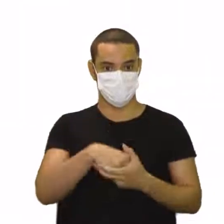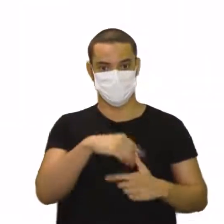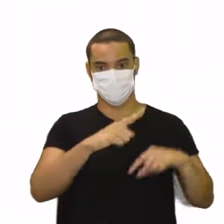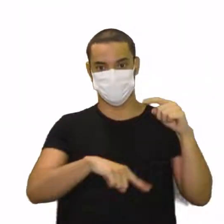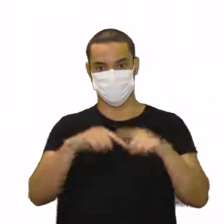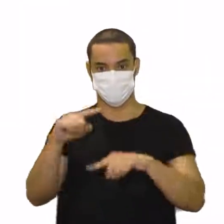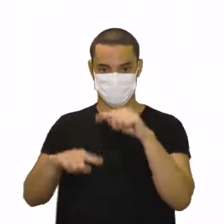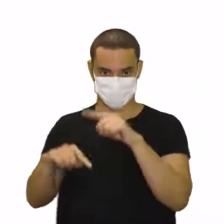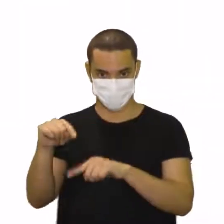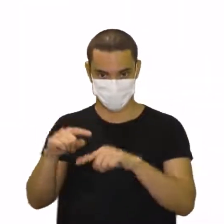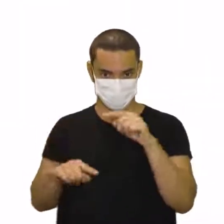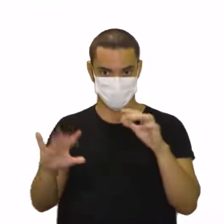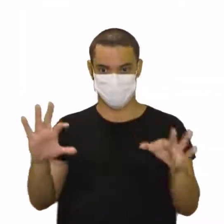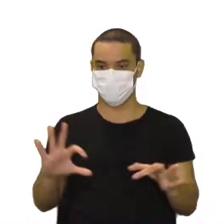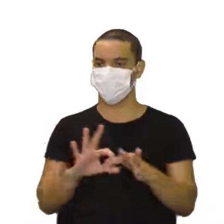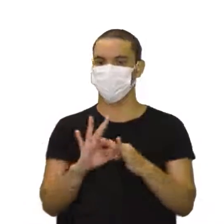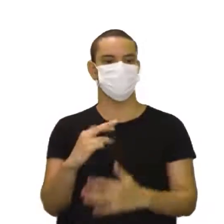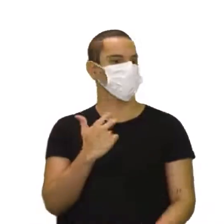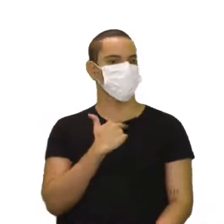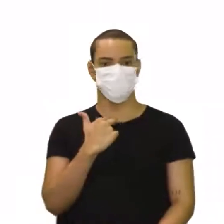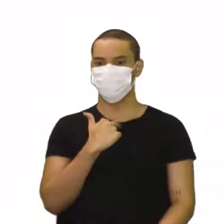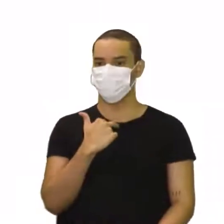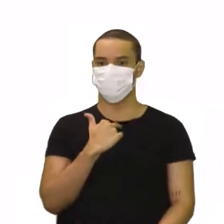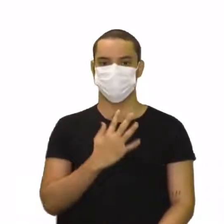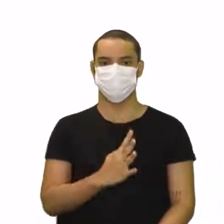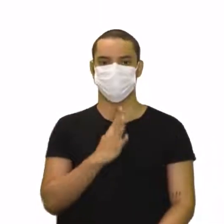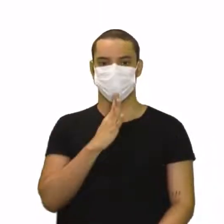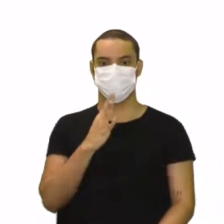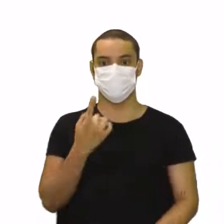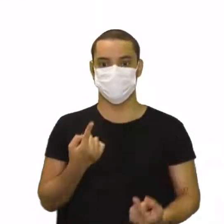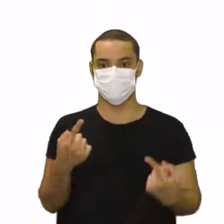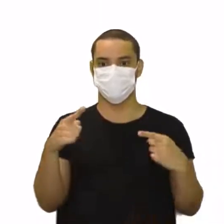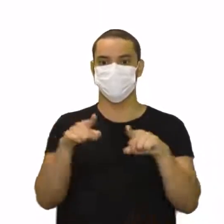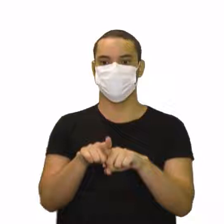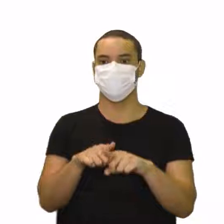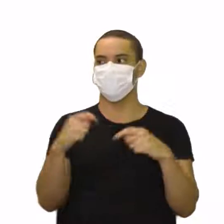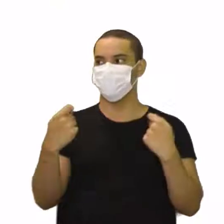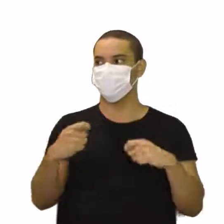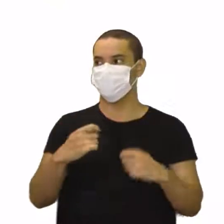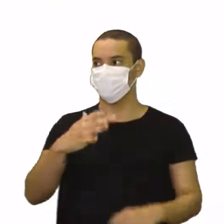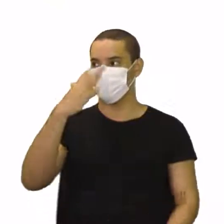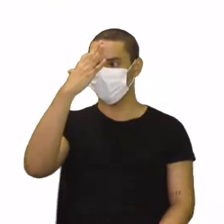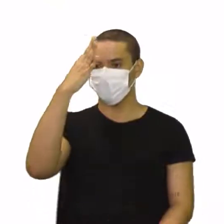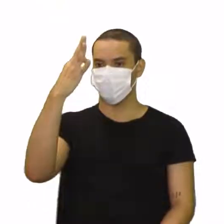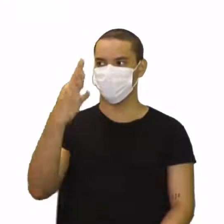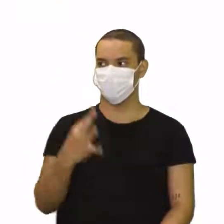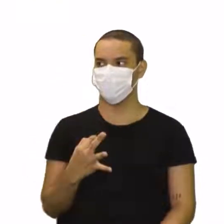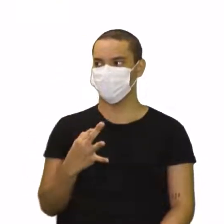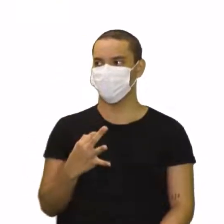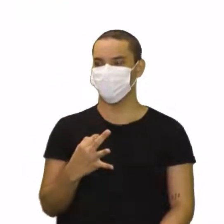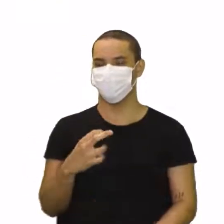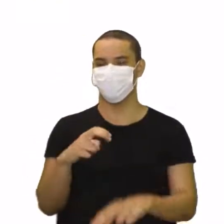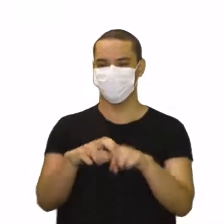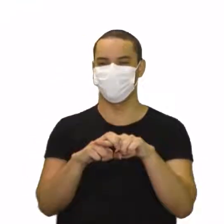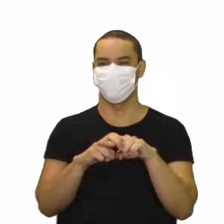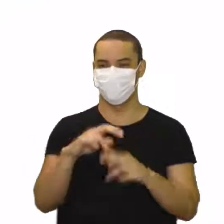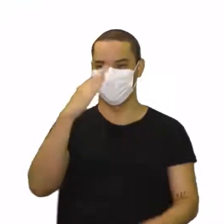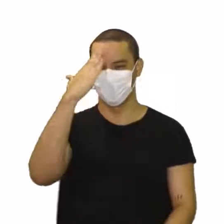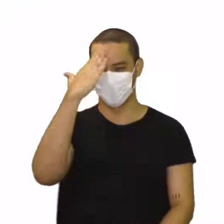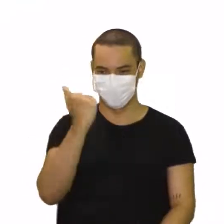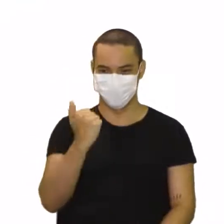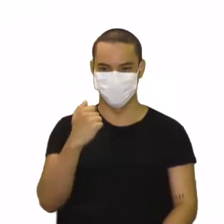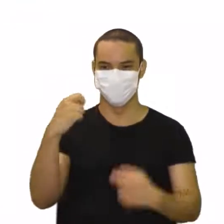variáveis conjugadas, não podem ser conhecidas simultaneamente com precisão. Se você sabe uma posição, você não vai